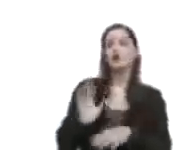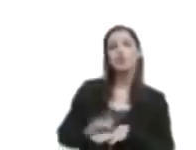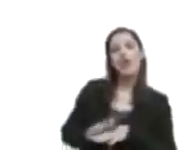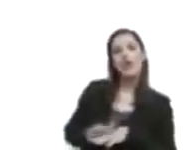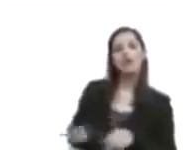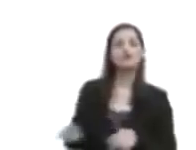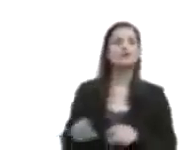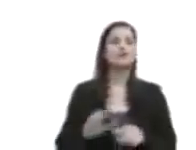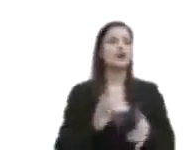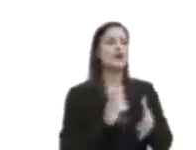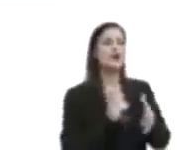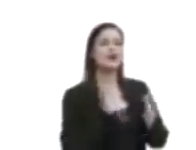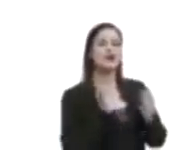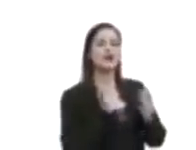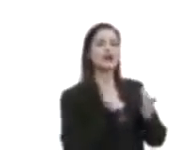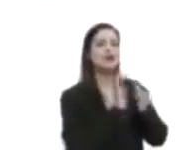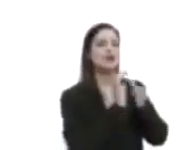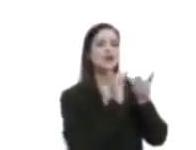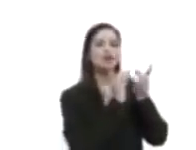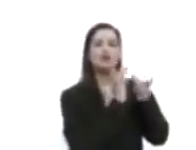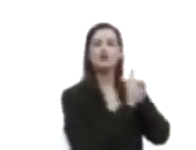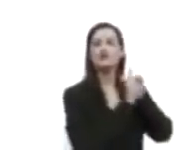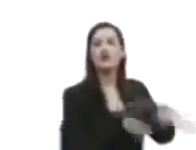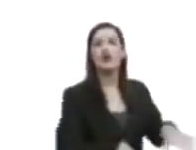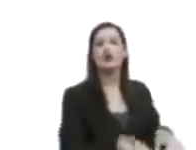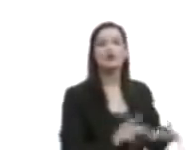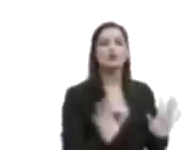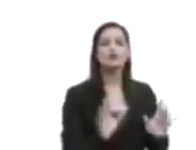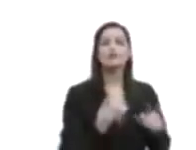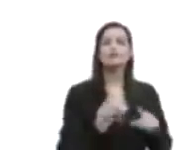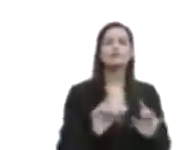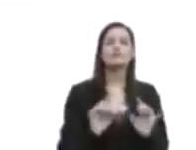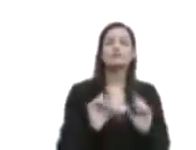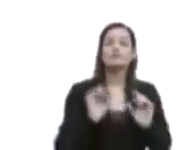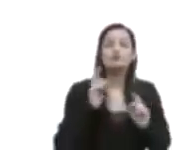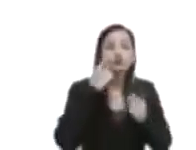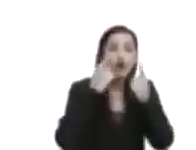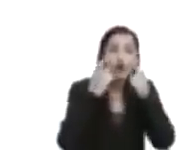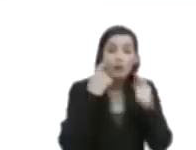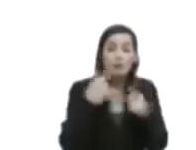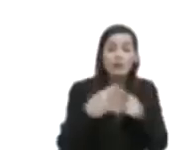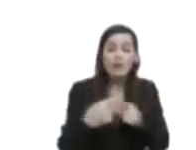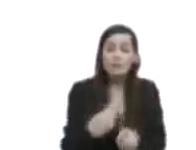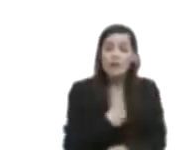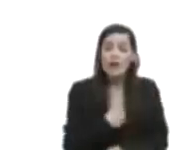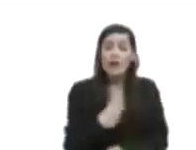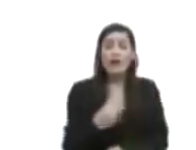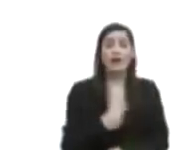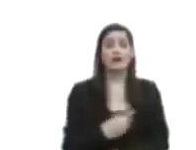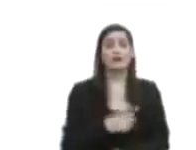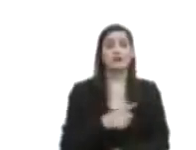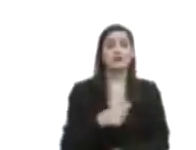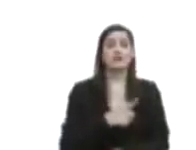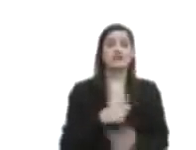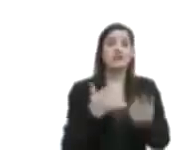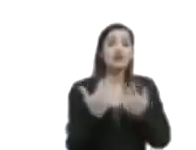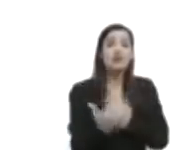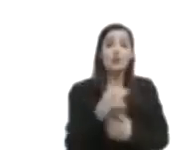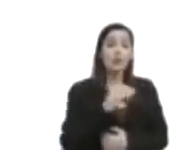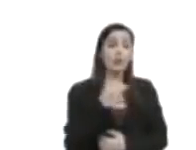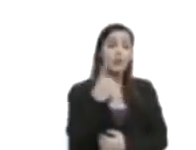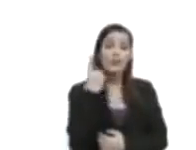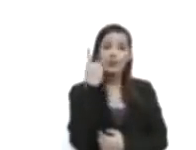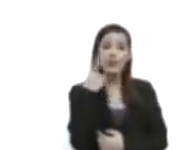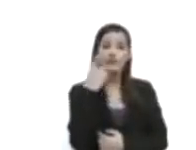porque pecou, pecou contra Deus, como Davi no Salmo 51, como Pedro quando